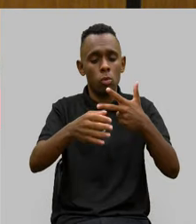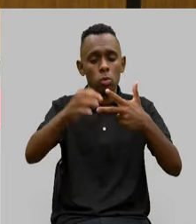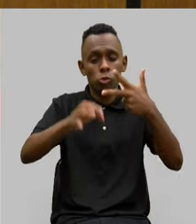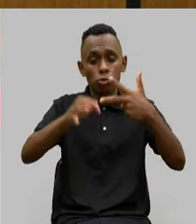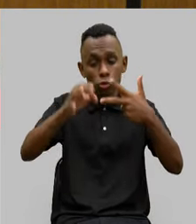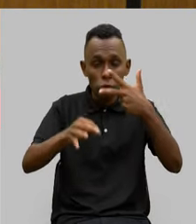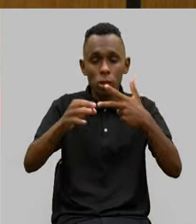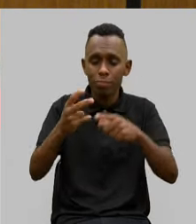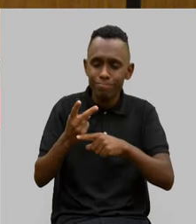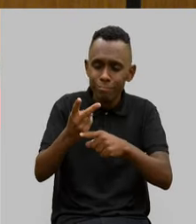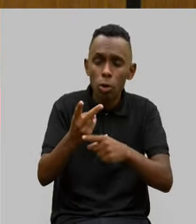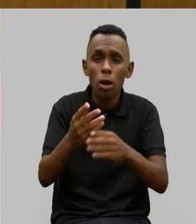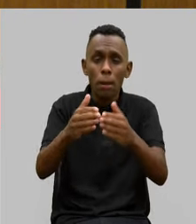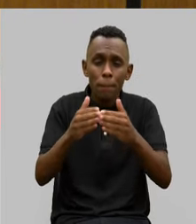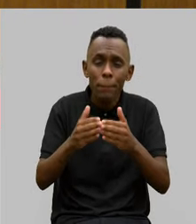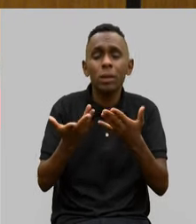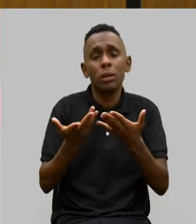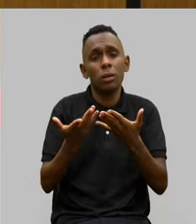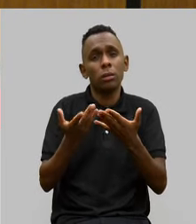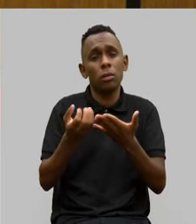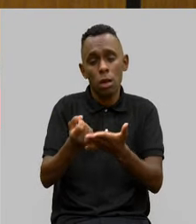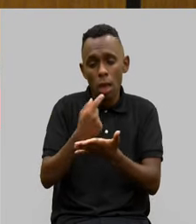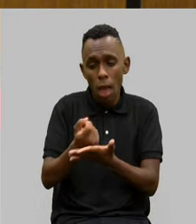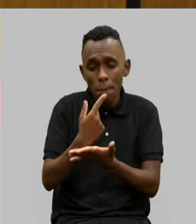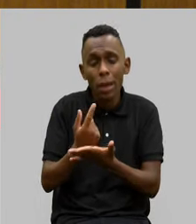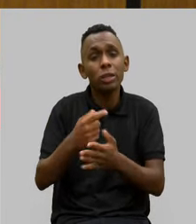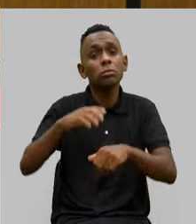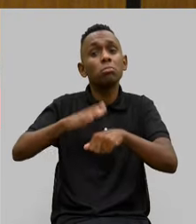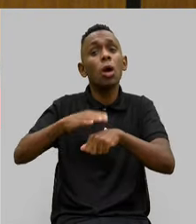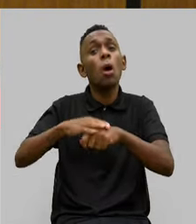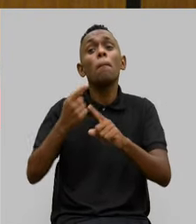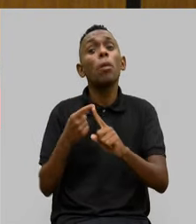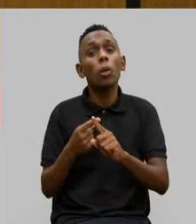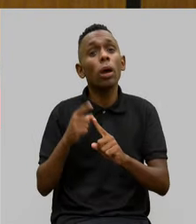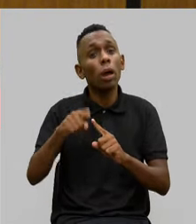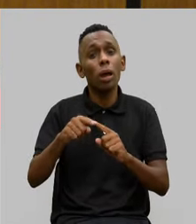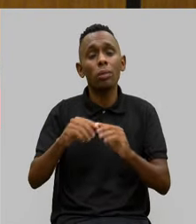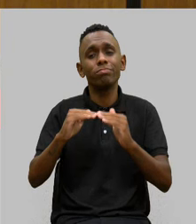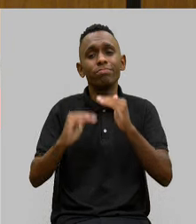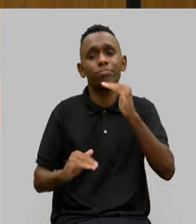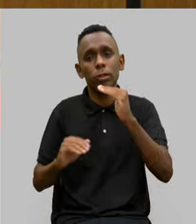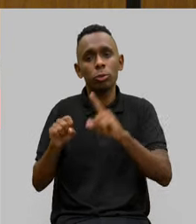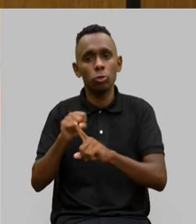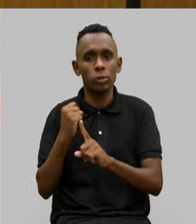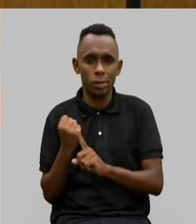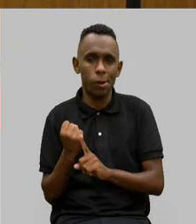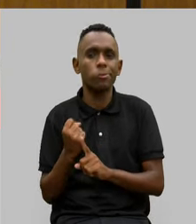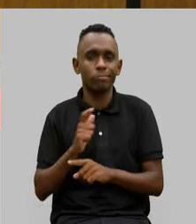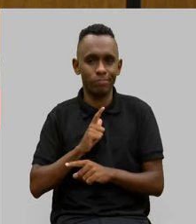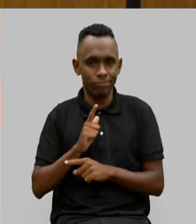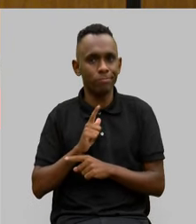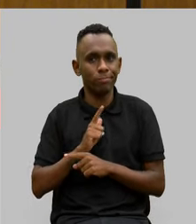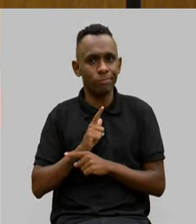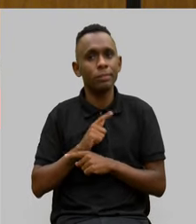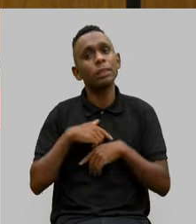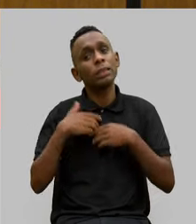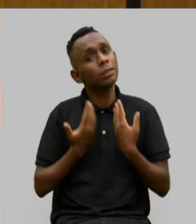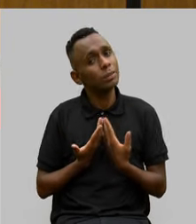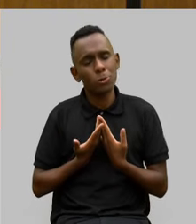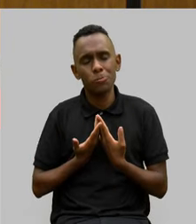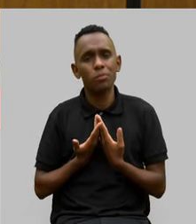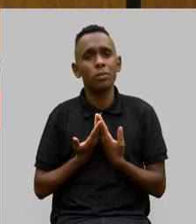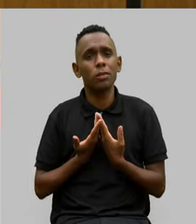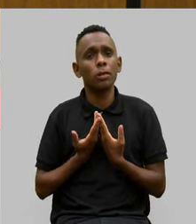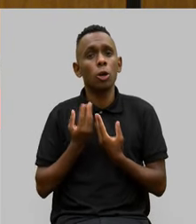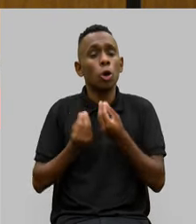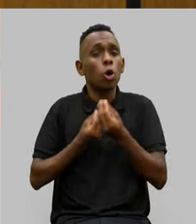medicamento elas o fazem por uma questão que é a questão de desigualdade social né então não também não dá para falar assim